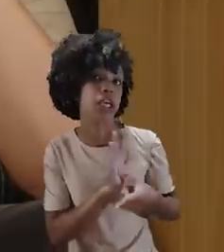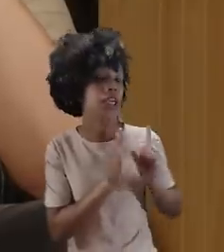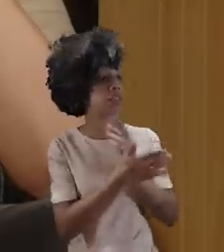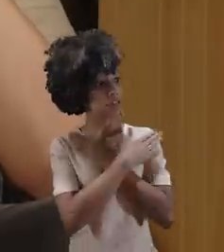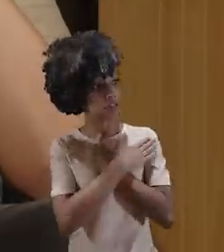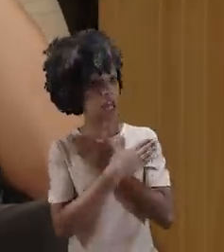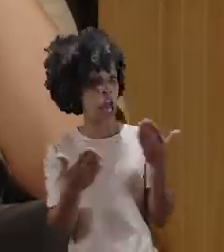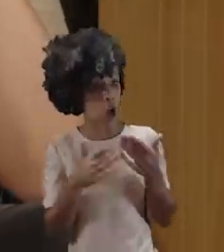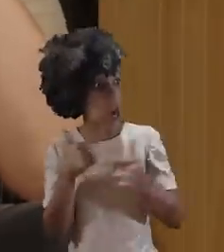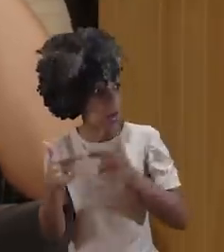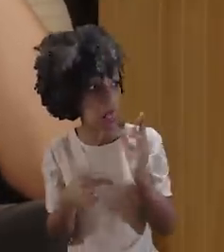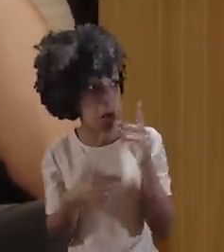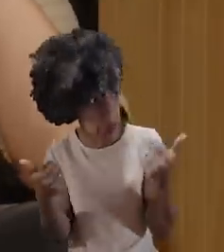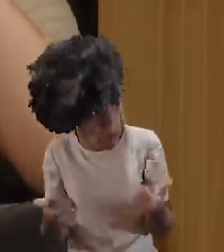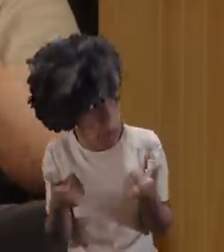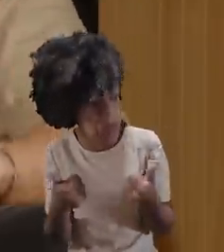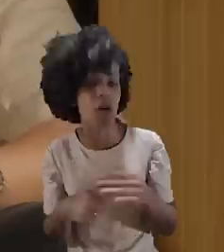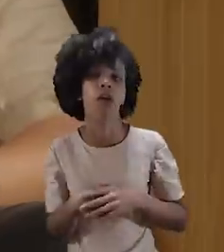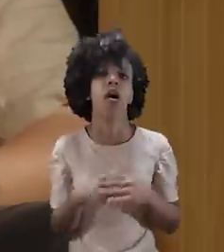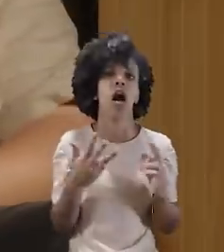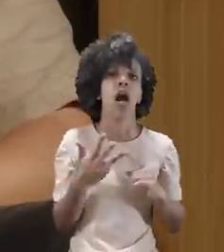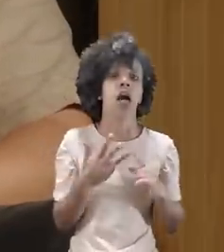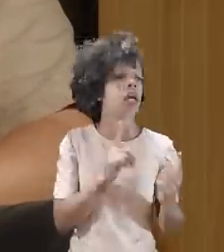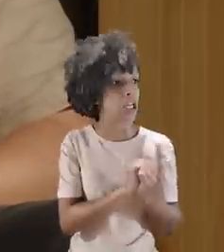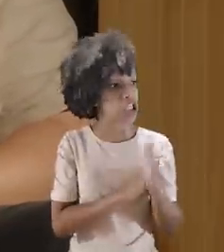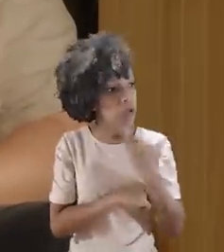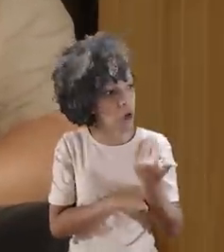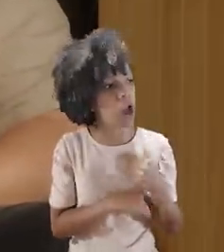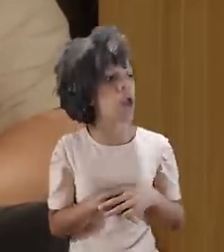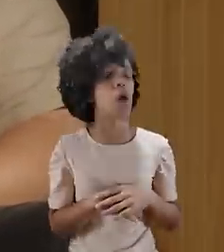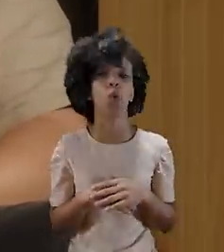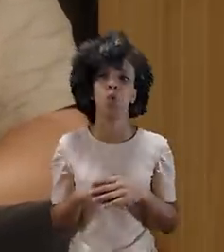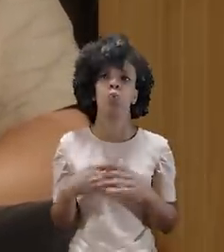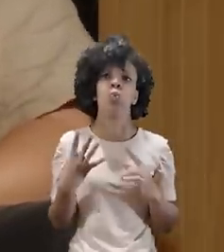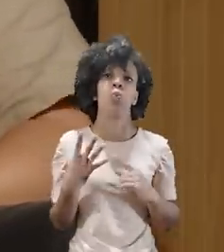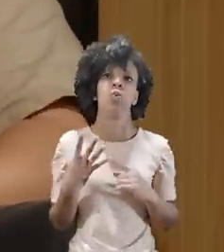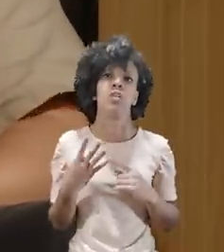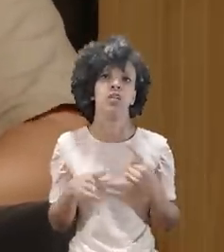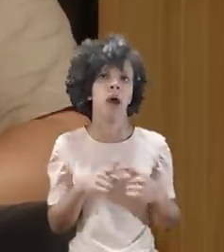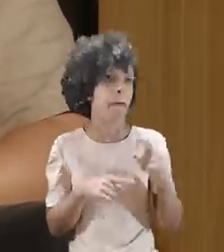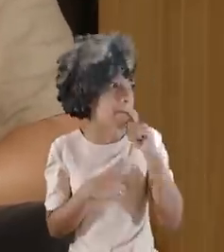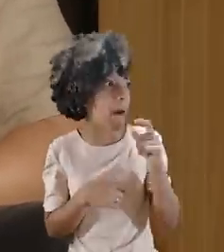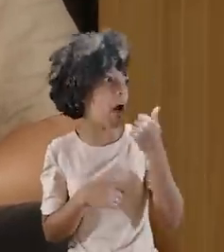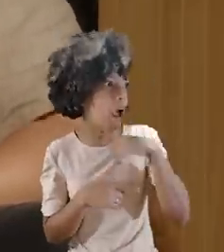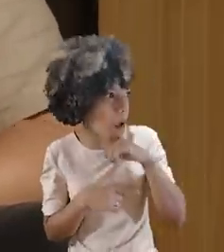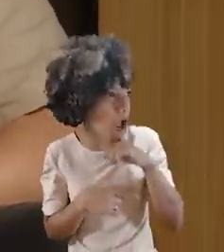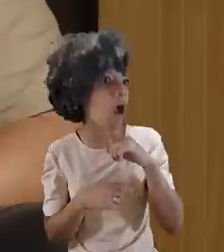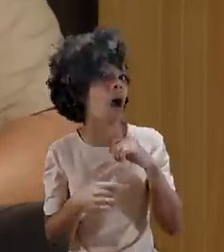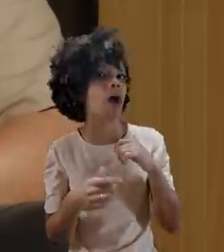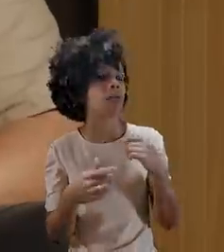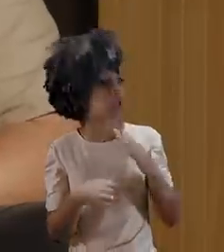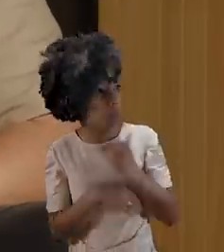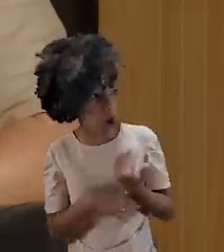desempregada agora tá bem para sim cliente que morreu por quê pai que a mãe que morreu